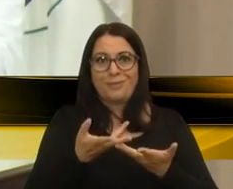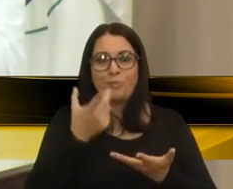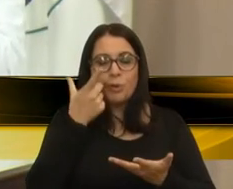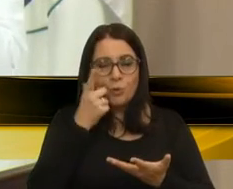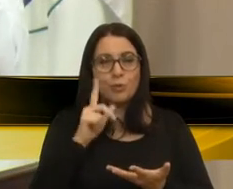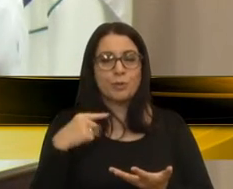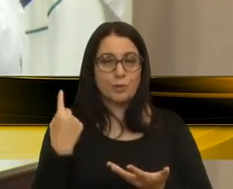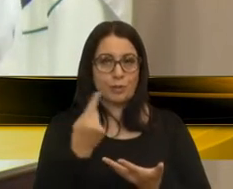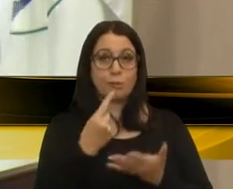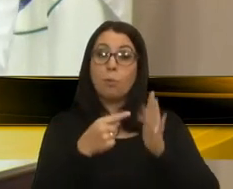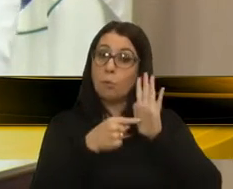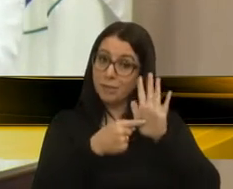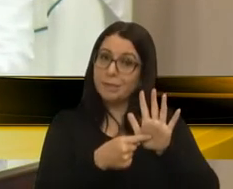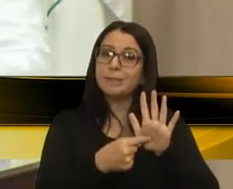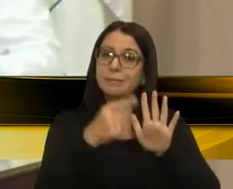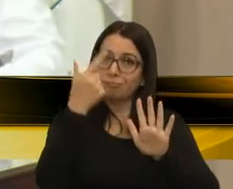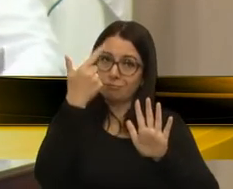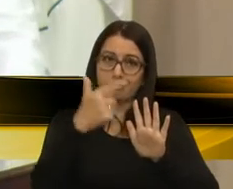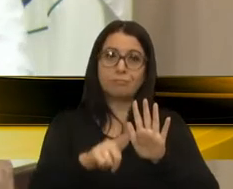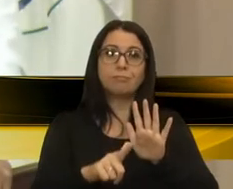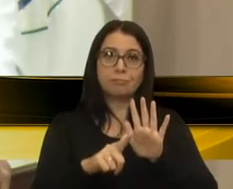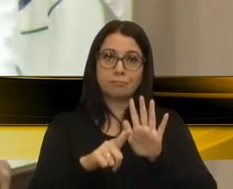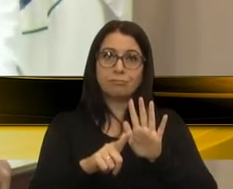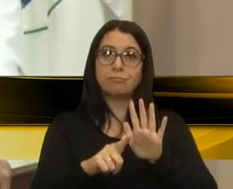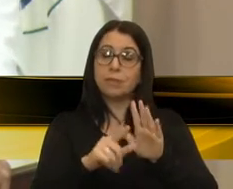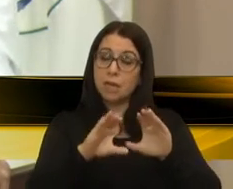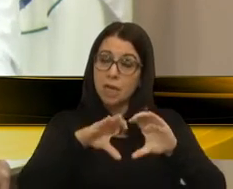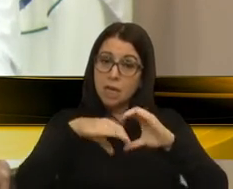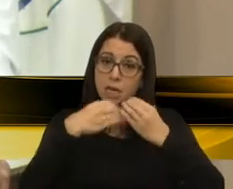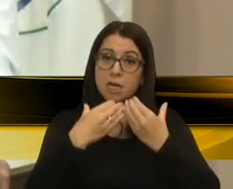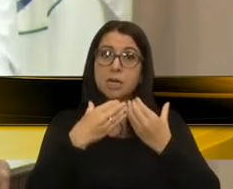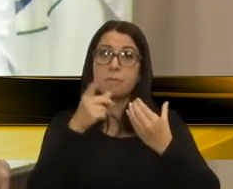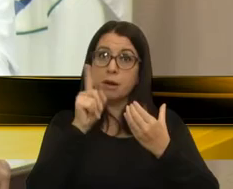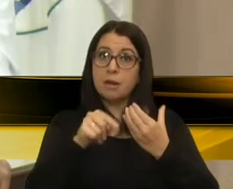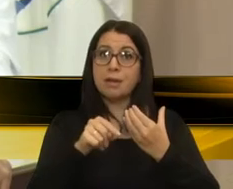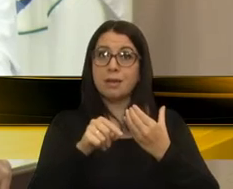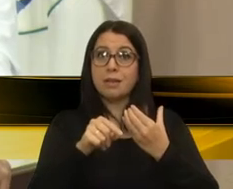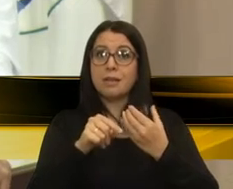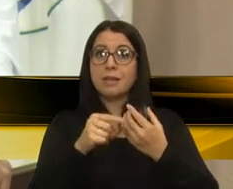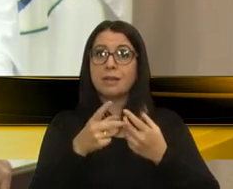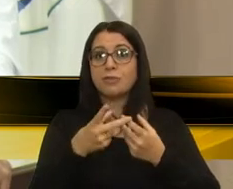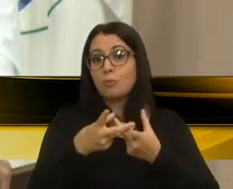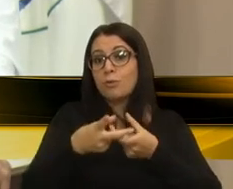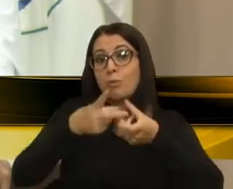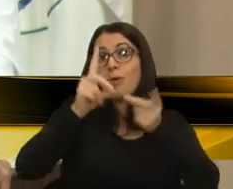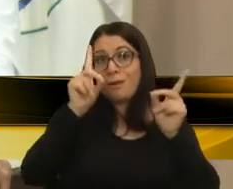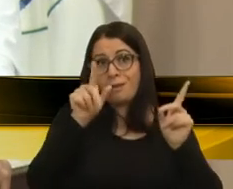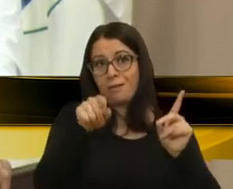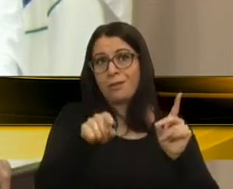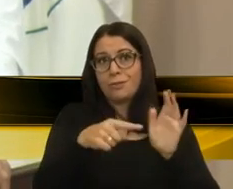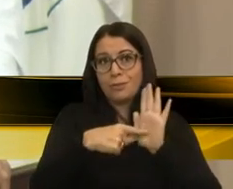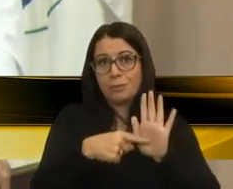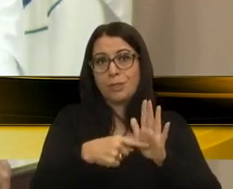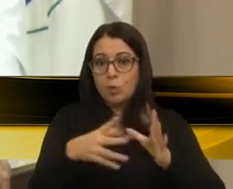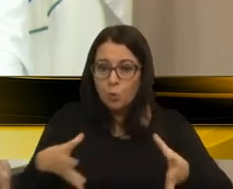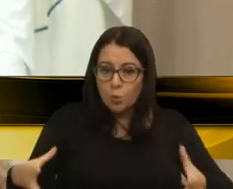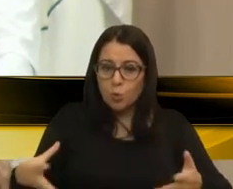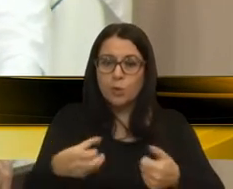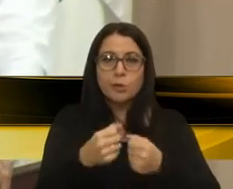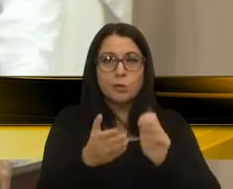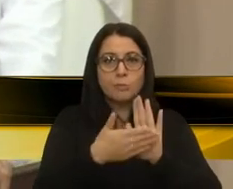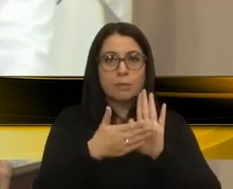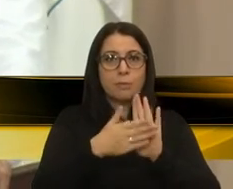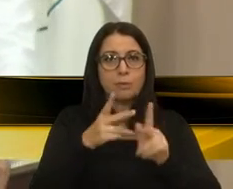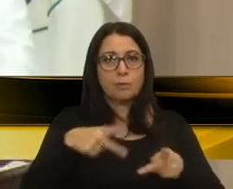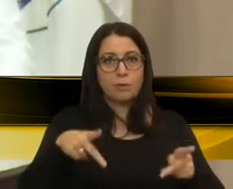conseguimos mostrar mais uma vez que a Câmara é esse referencial democrático e de acolhida aí das pautas do